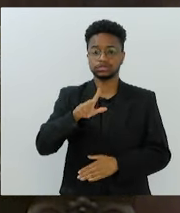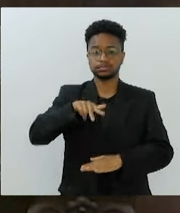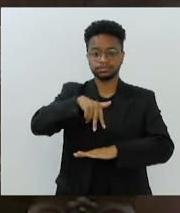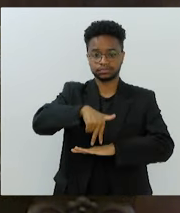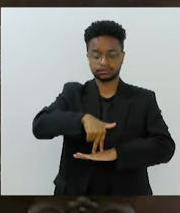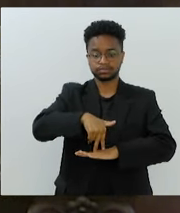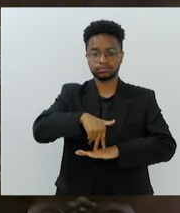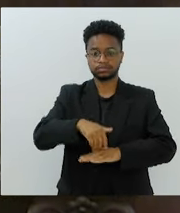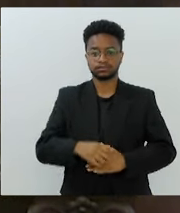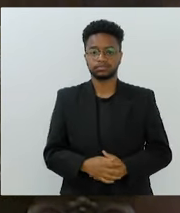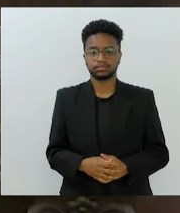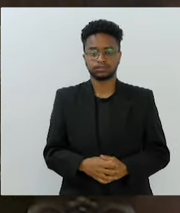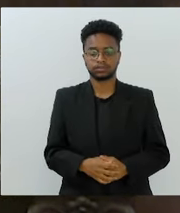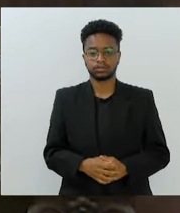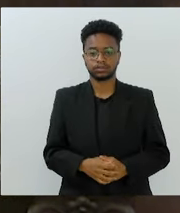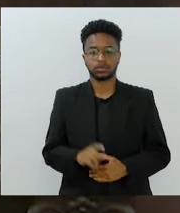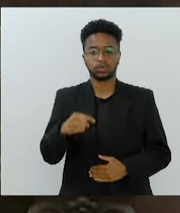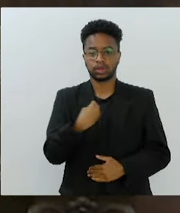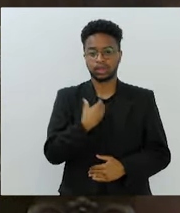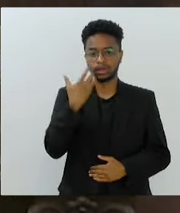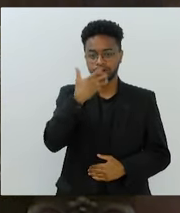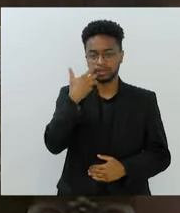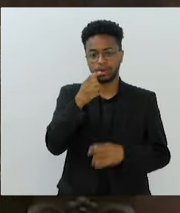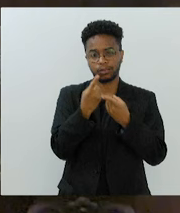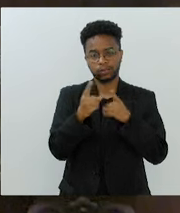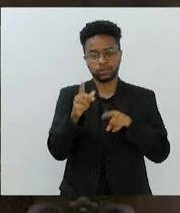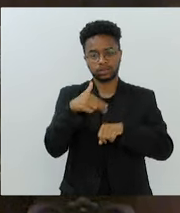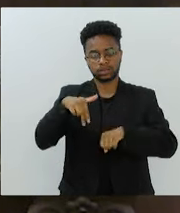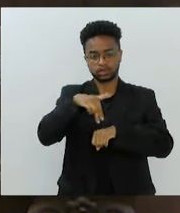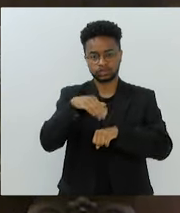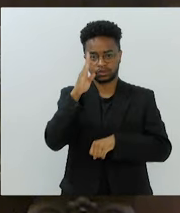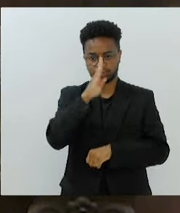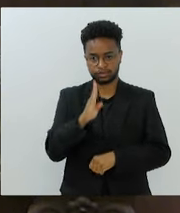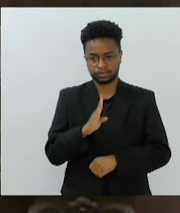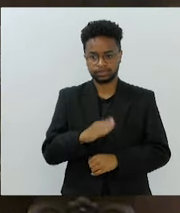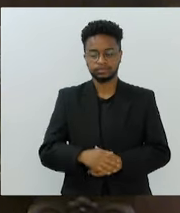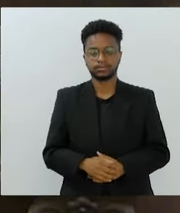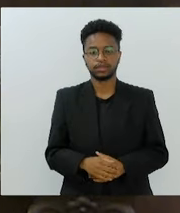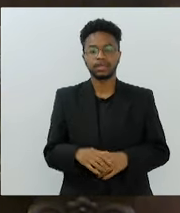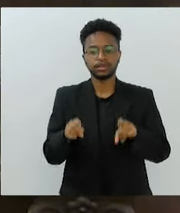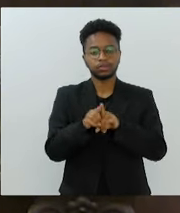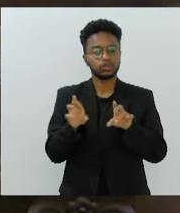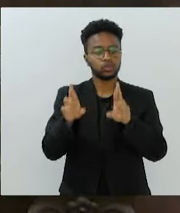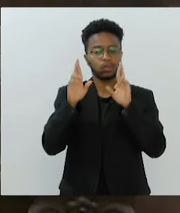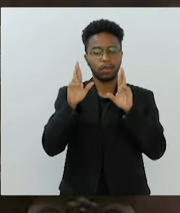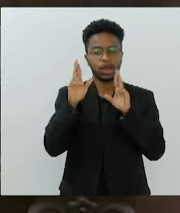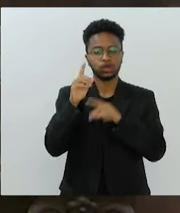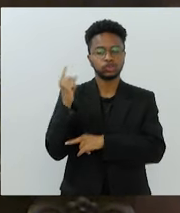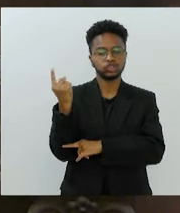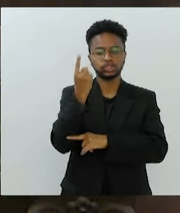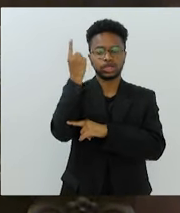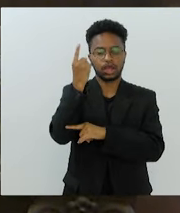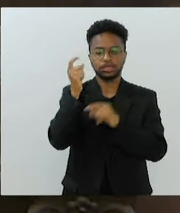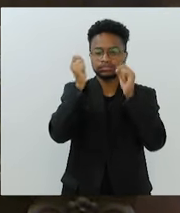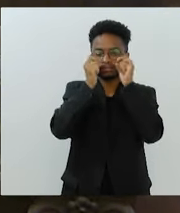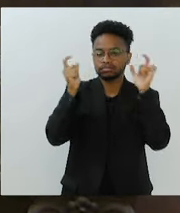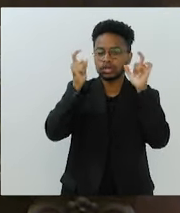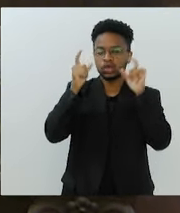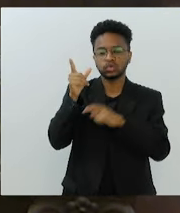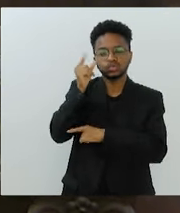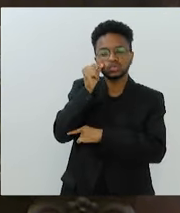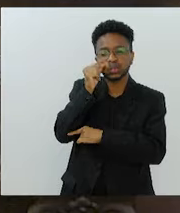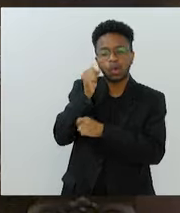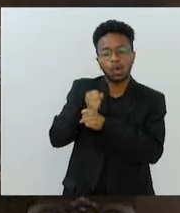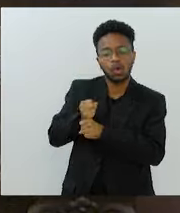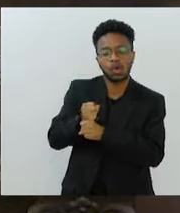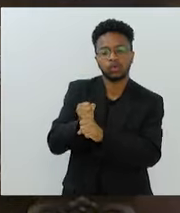de respeito para ouvirmos o hino nacional brasileiro. E que o gigante desperte desse sono de tantos